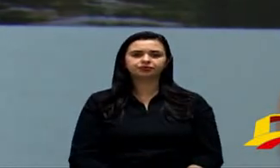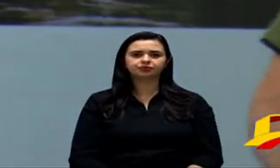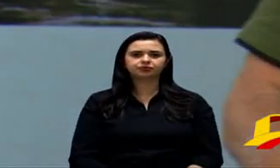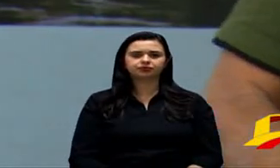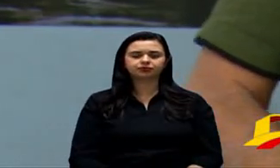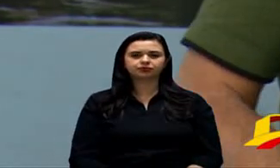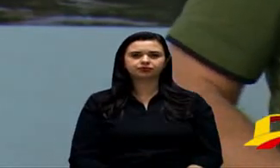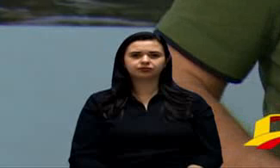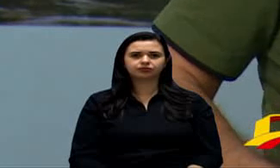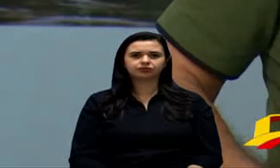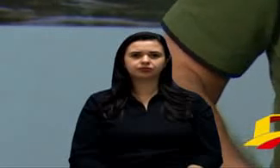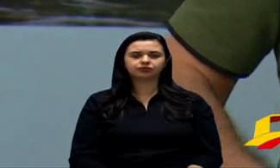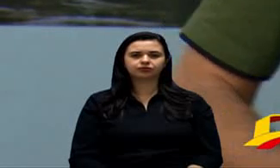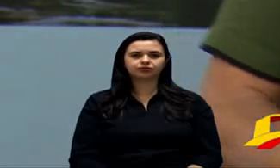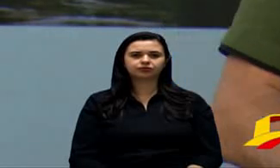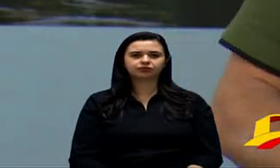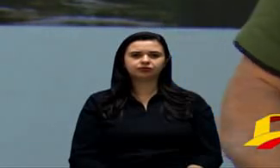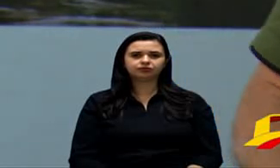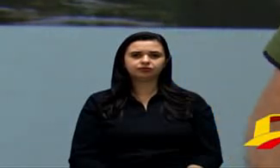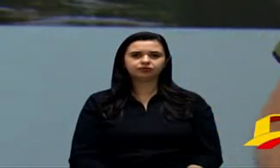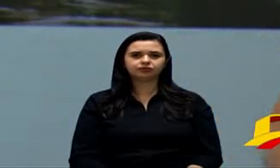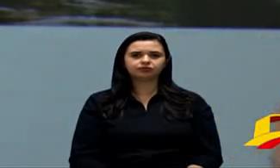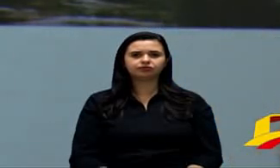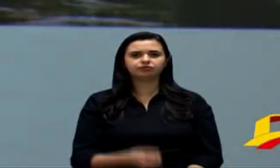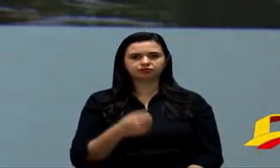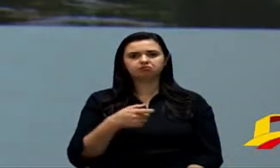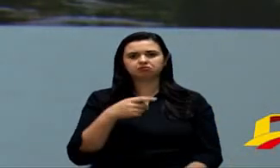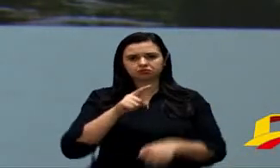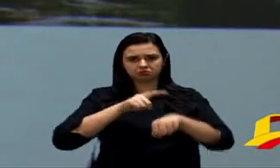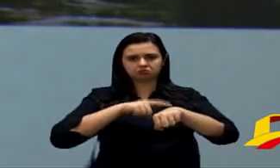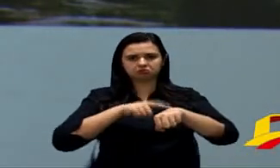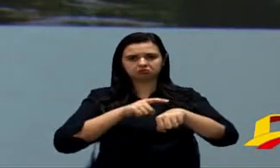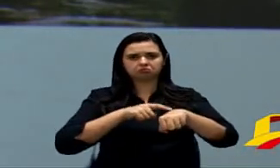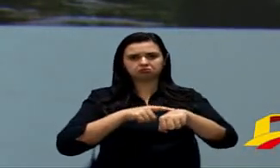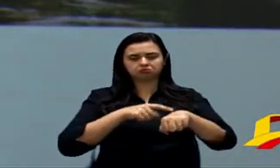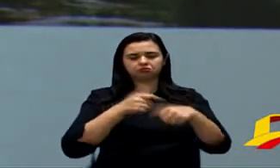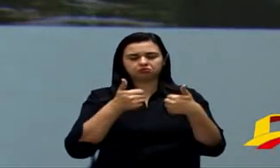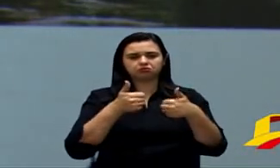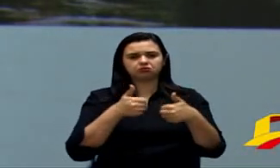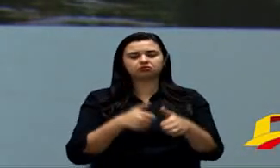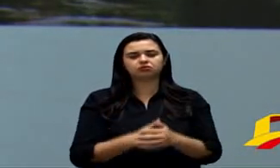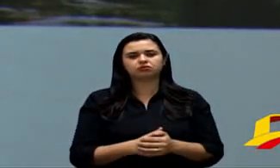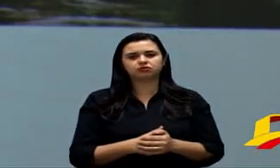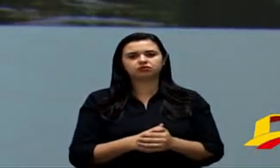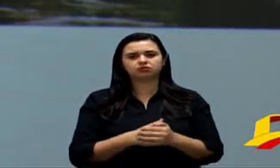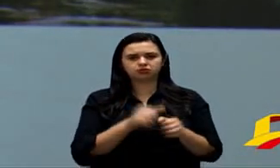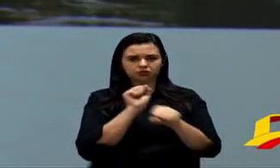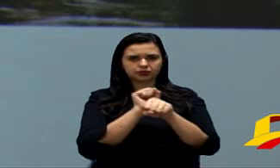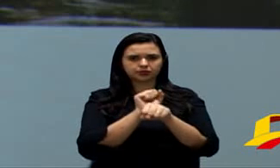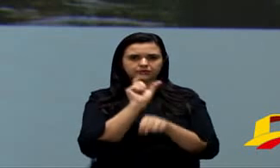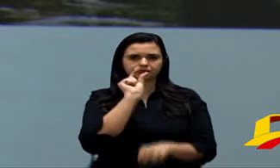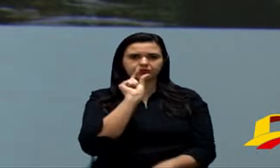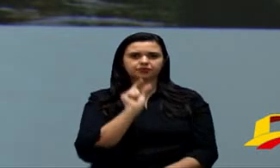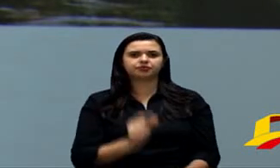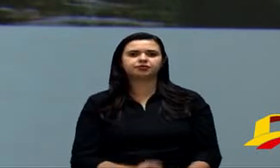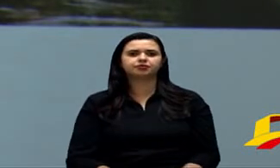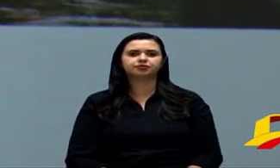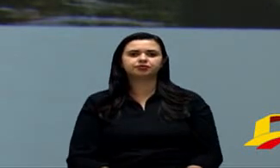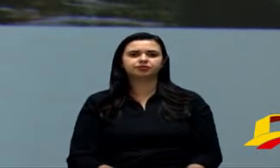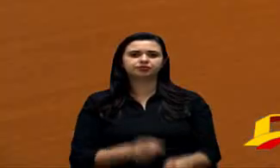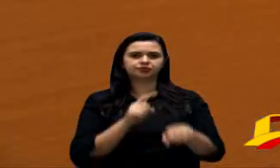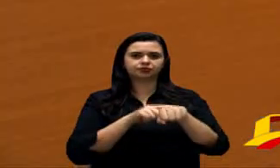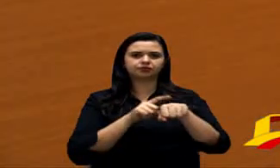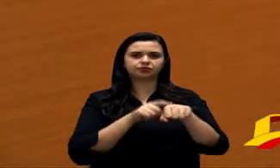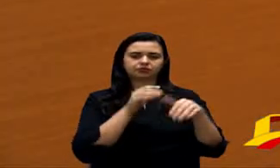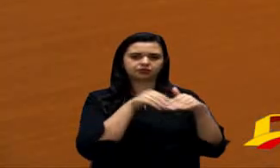Bom, Wagner, o seu tempo está garantido, viu? Olha, pode parar, pode esperar um pouquinho, ó. O seu tempo